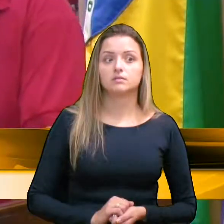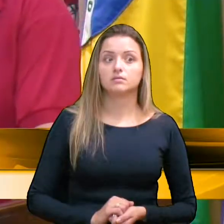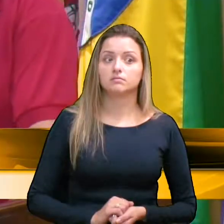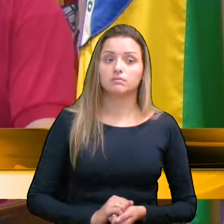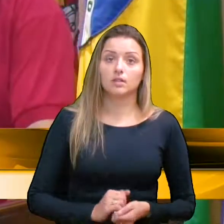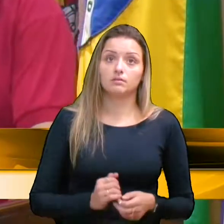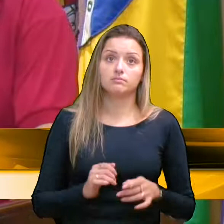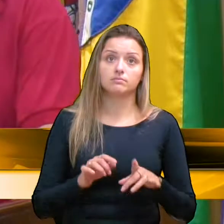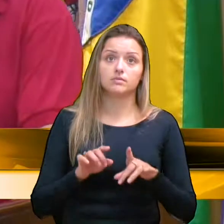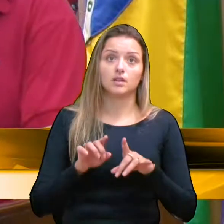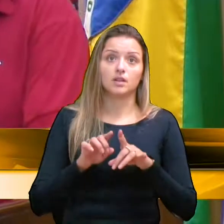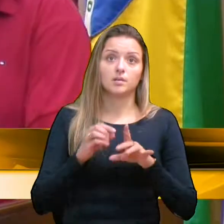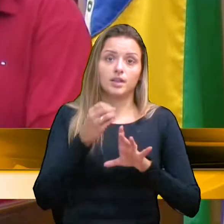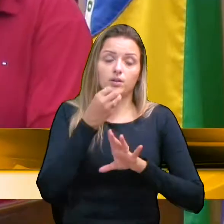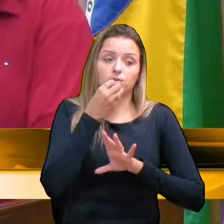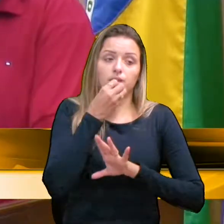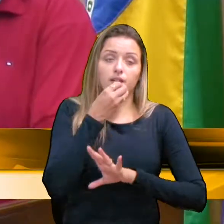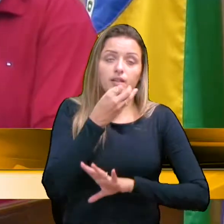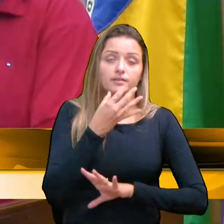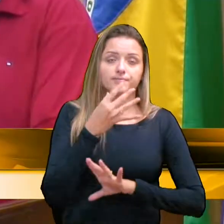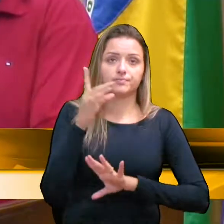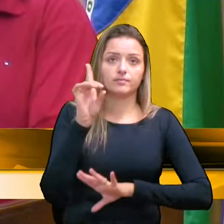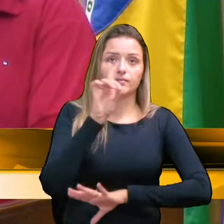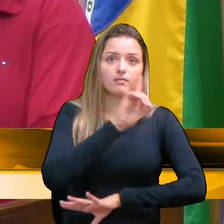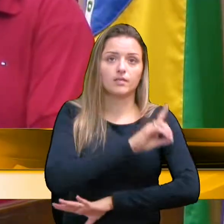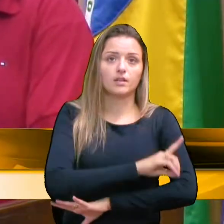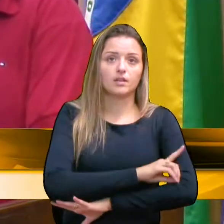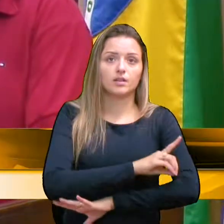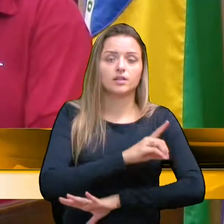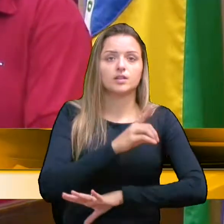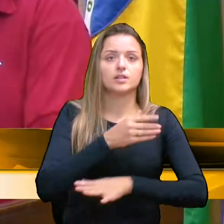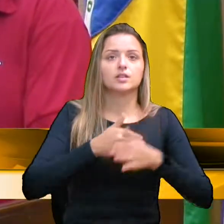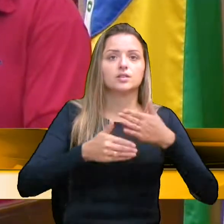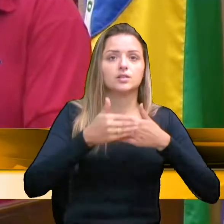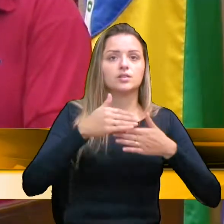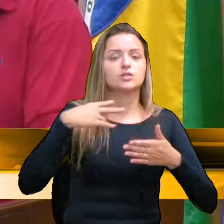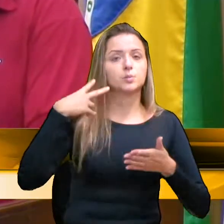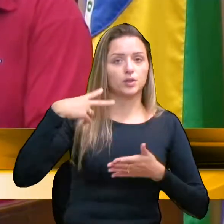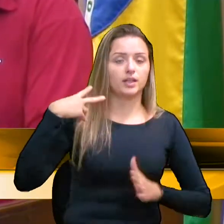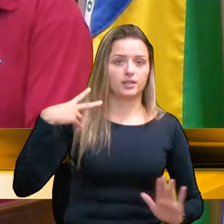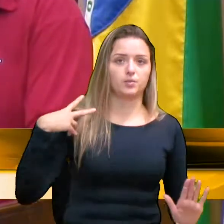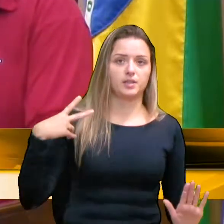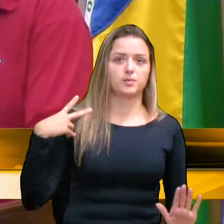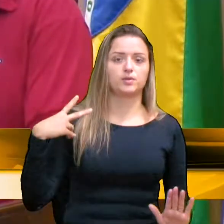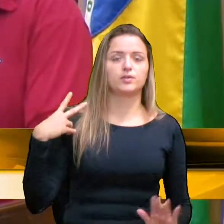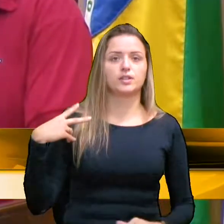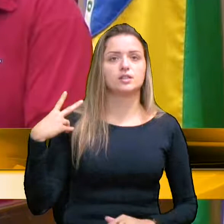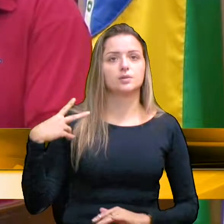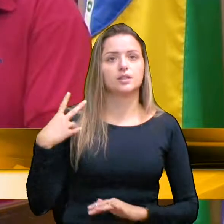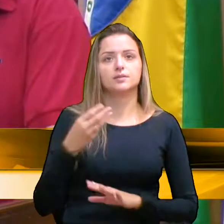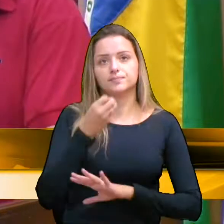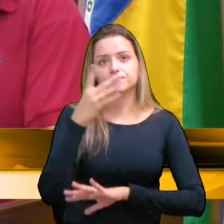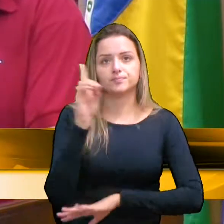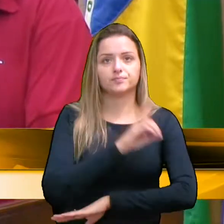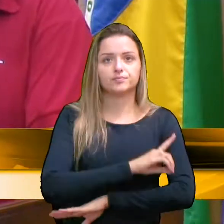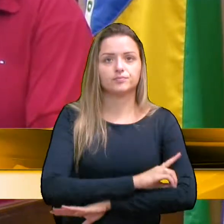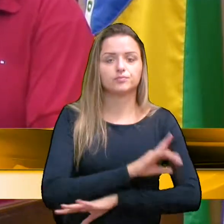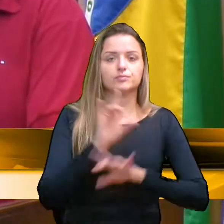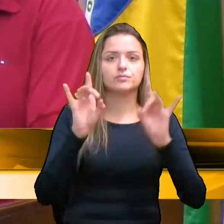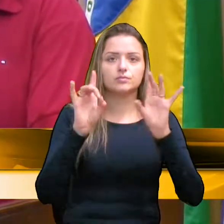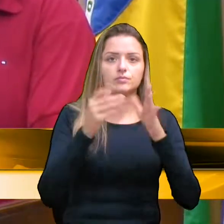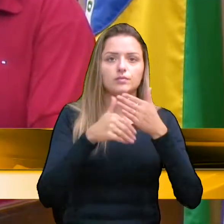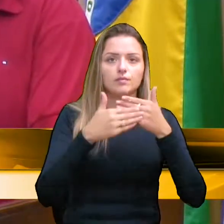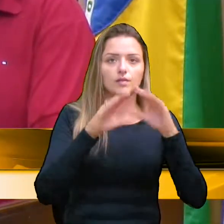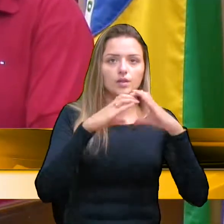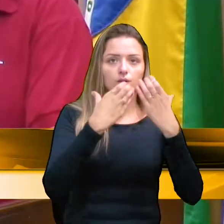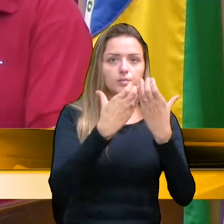Bom dia, senhor presidente. Bom dia, senhoras e senhores vereadores. Um bom dia especial à comunidade caxiense